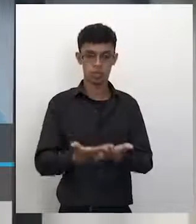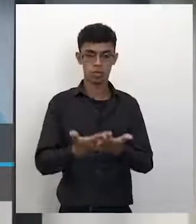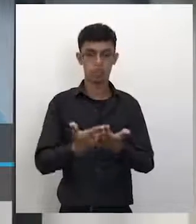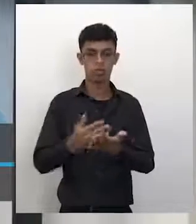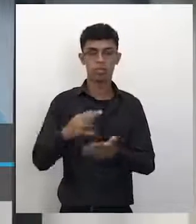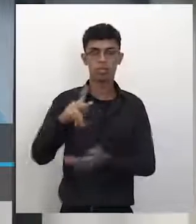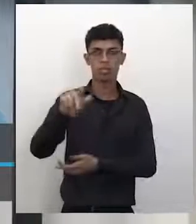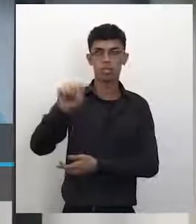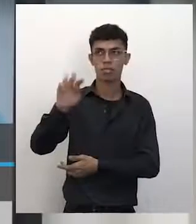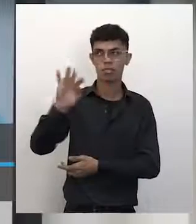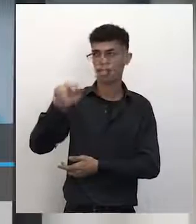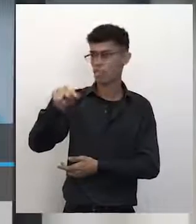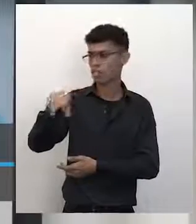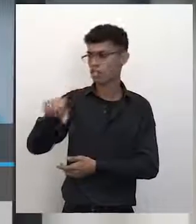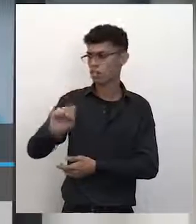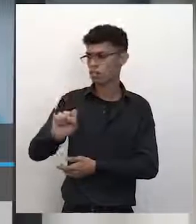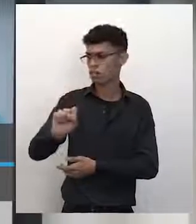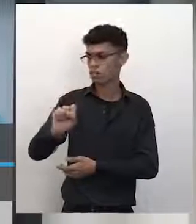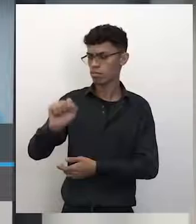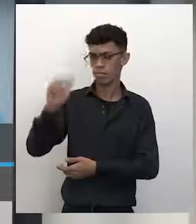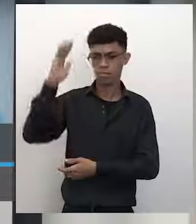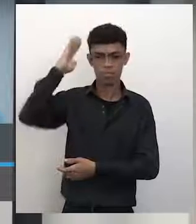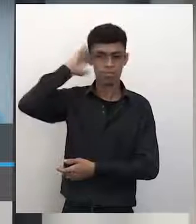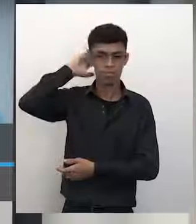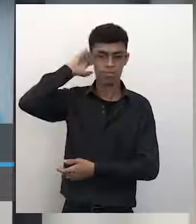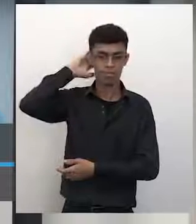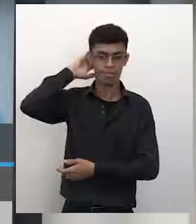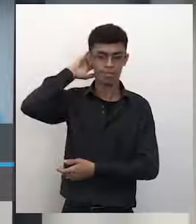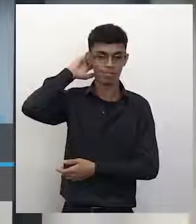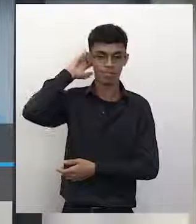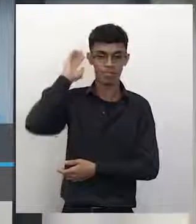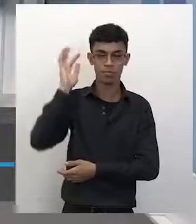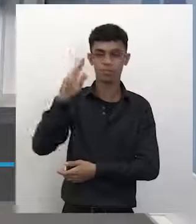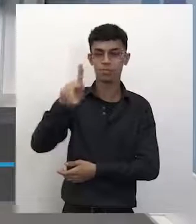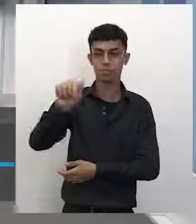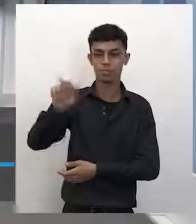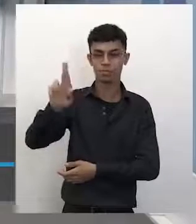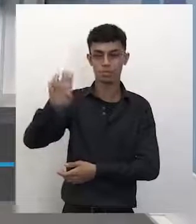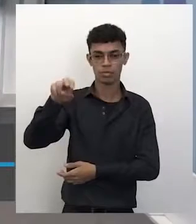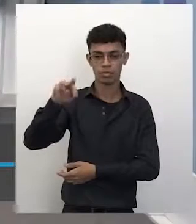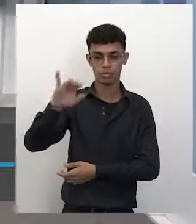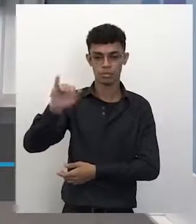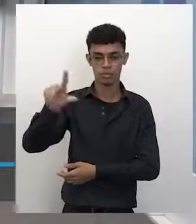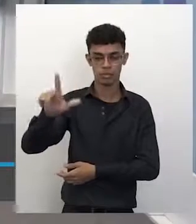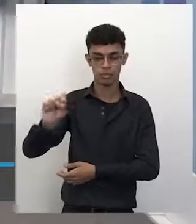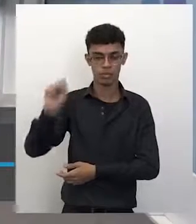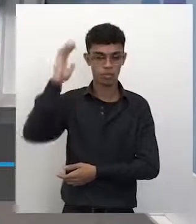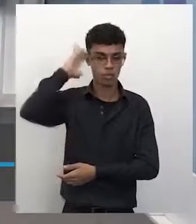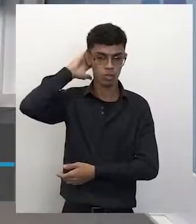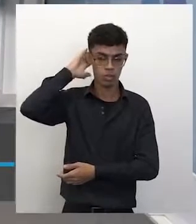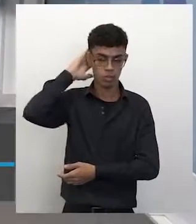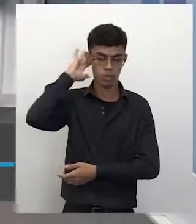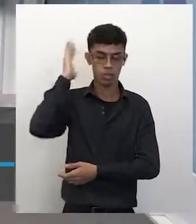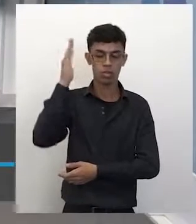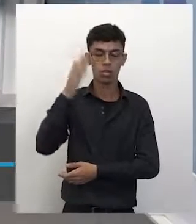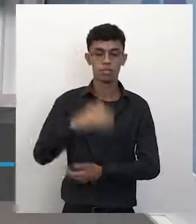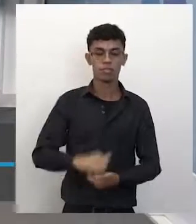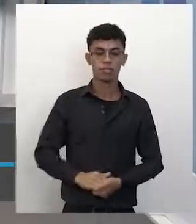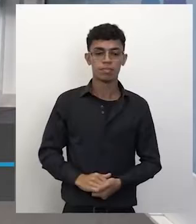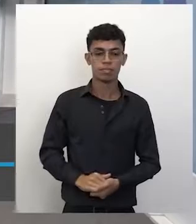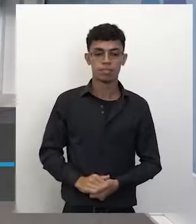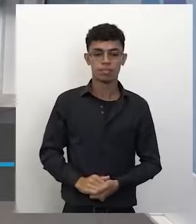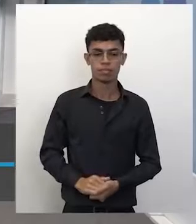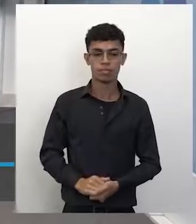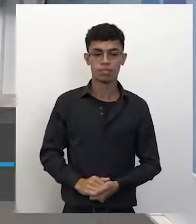Parintins é no Pará, é para aqueles lados, desculpa aí, mas já um professor já corrigiu, né? Isso, pro Fábio aqui, obrigado pro